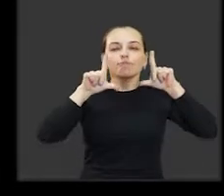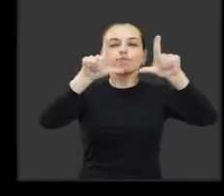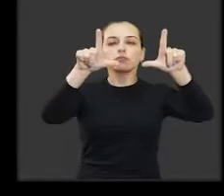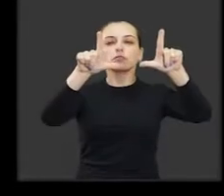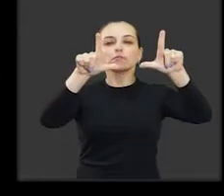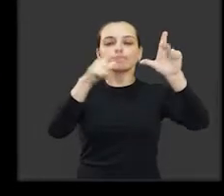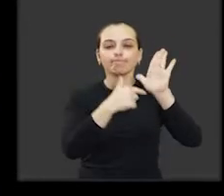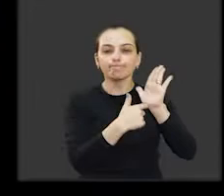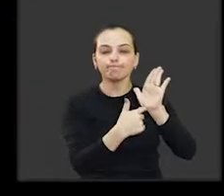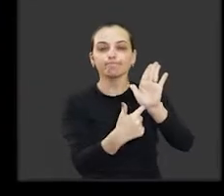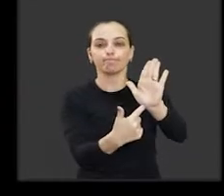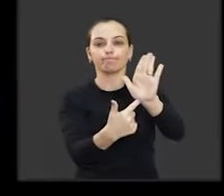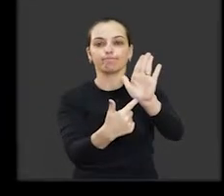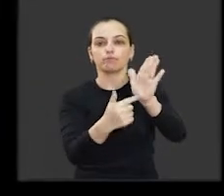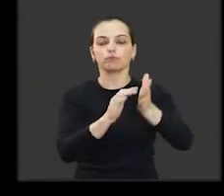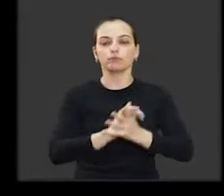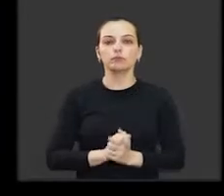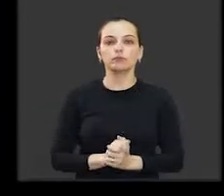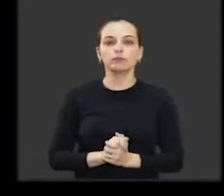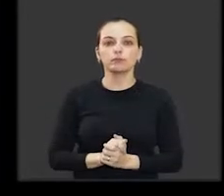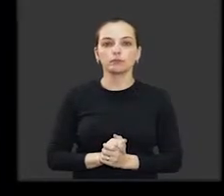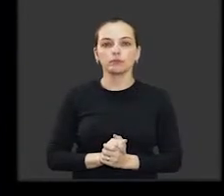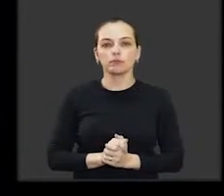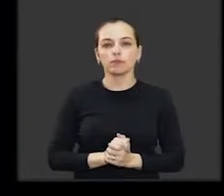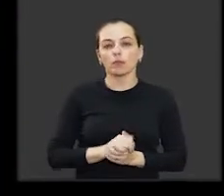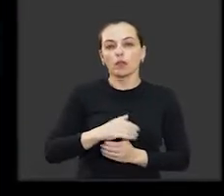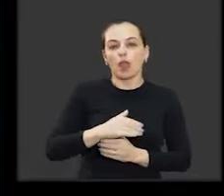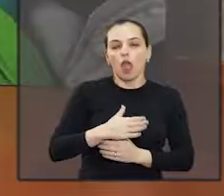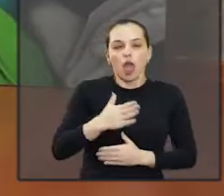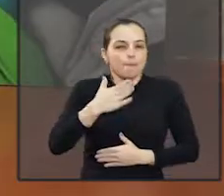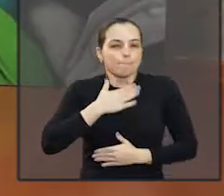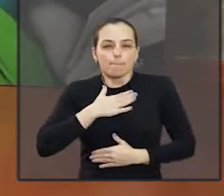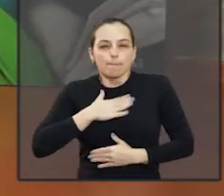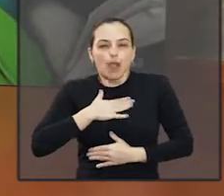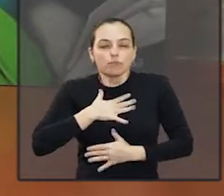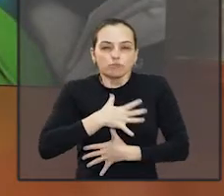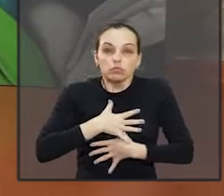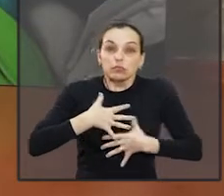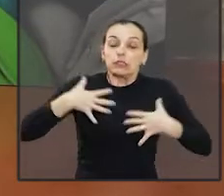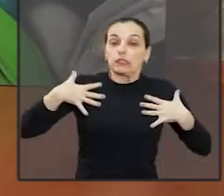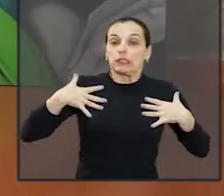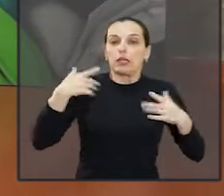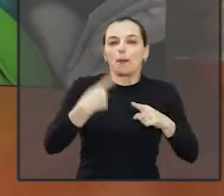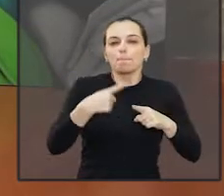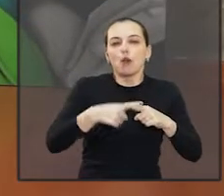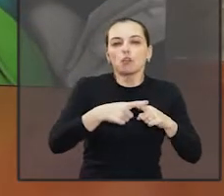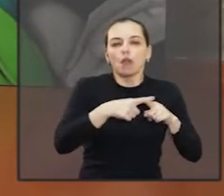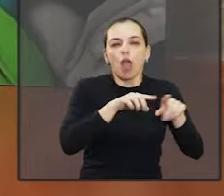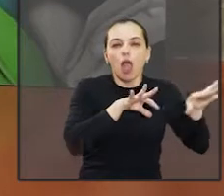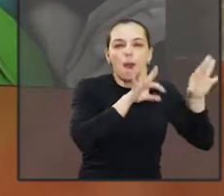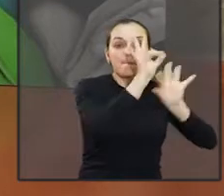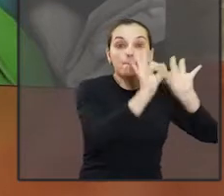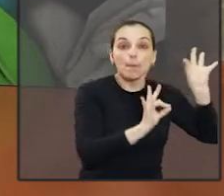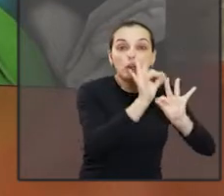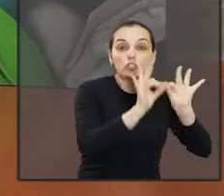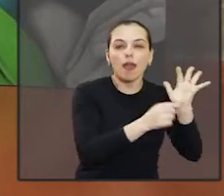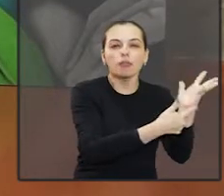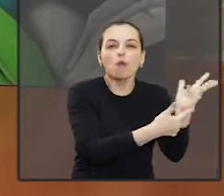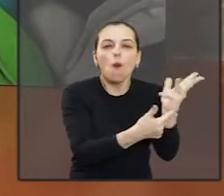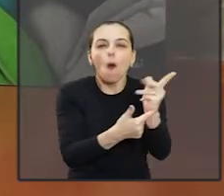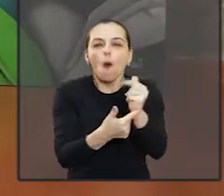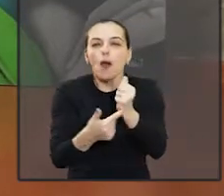delas que eu utilizei no muro do mural do projeto. Então, é algo que fez bastante sentido para mim, esse dia eu estar fazendo um